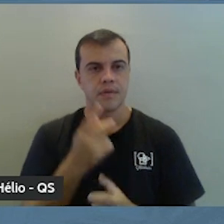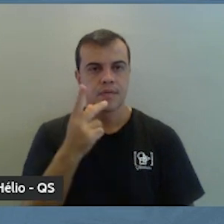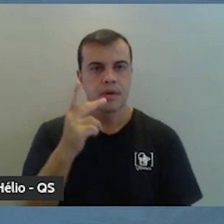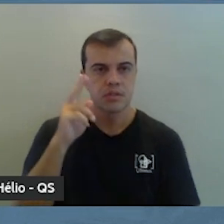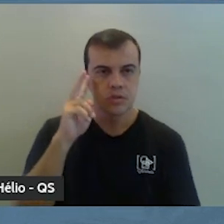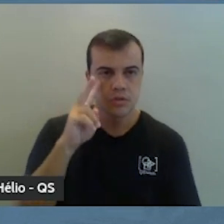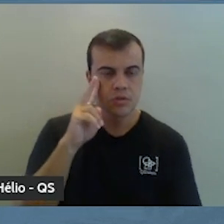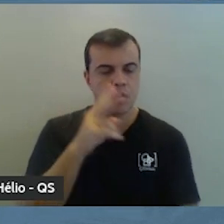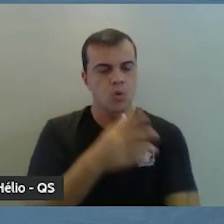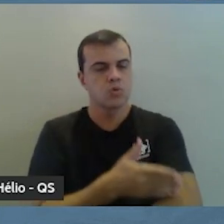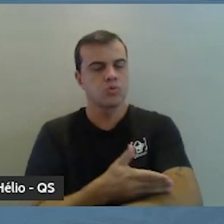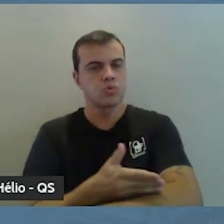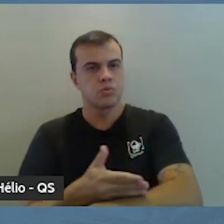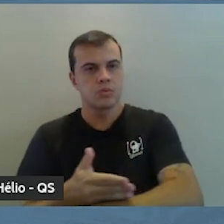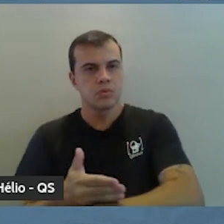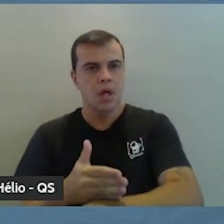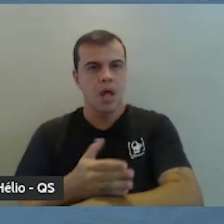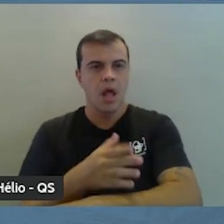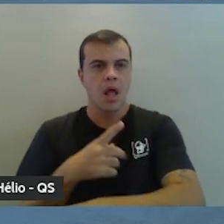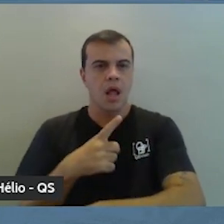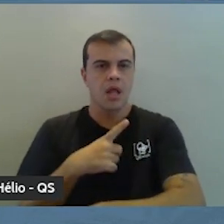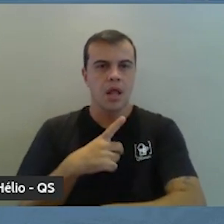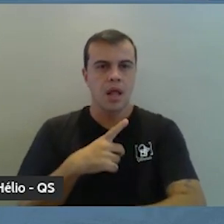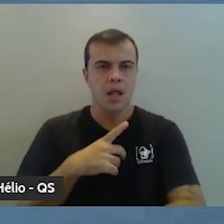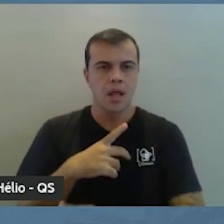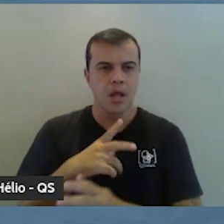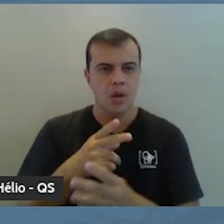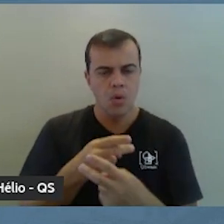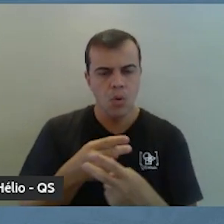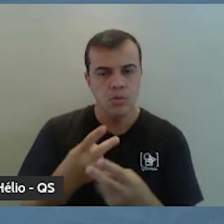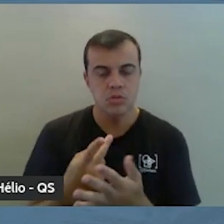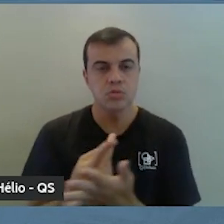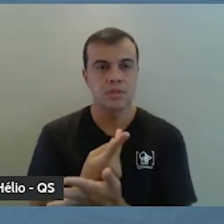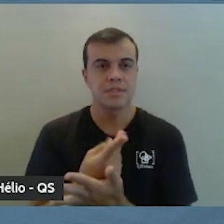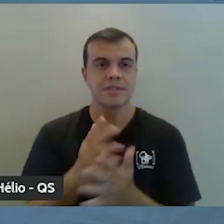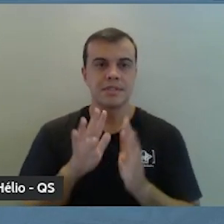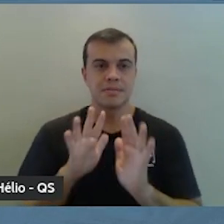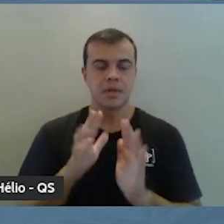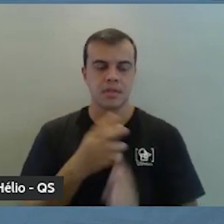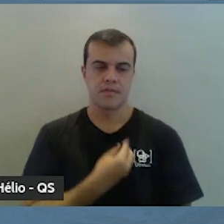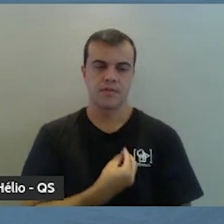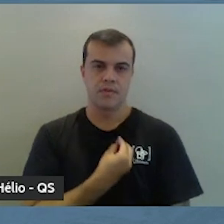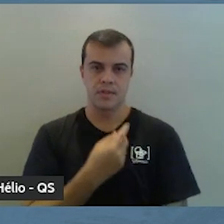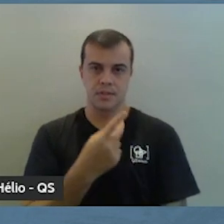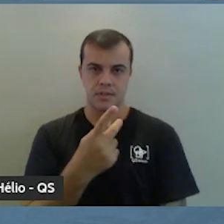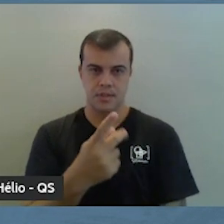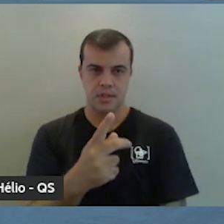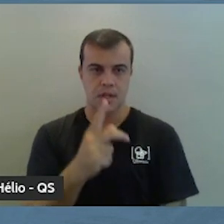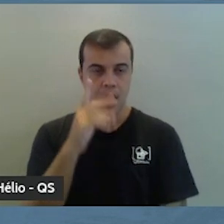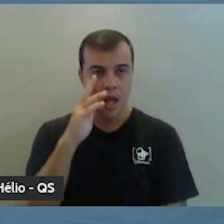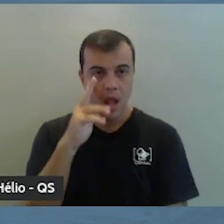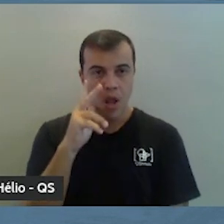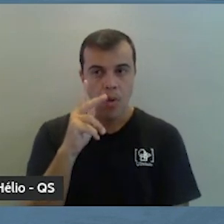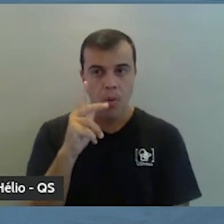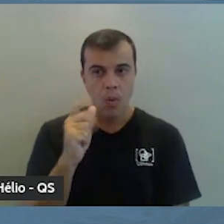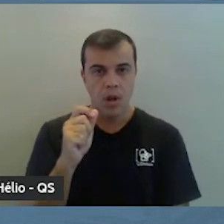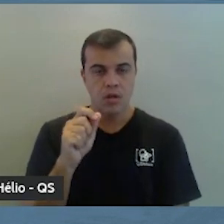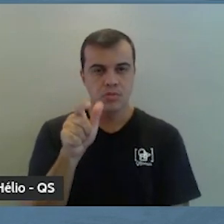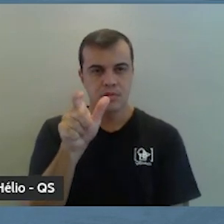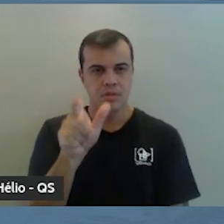de costumes, de hábitos, de ritos, mas da vivência dela. Eu acho que ela é